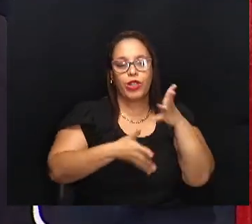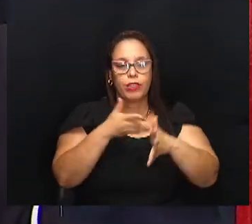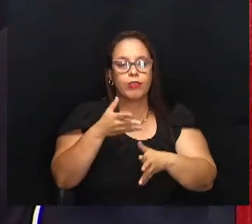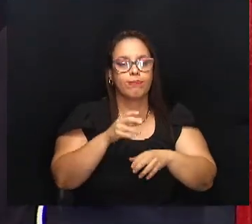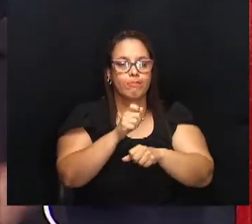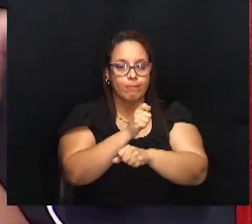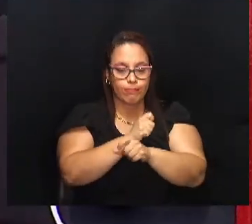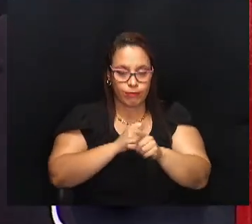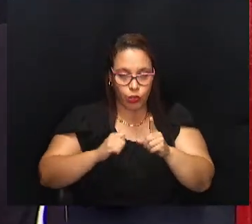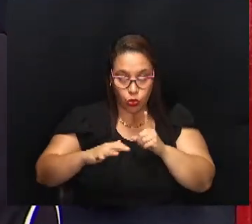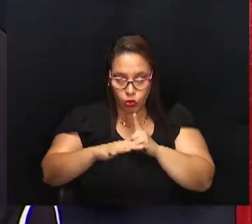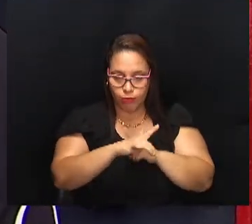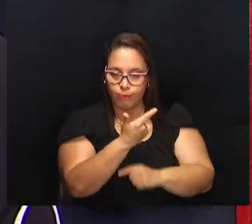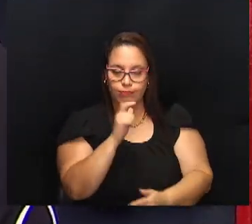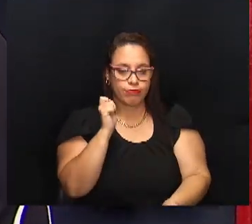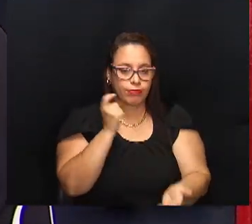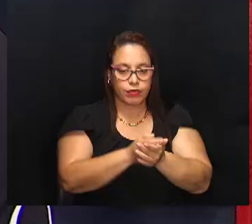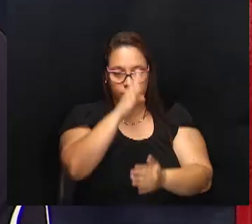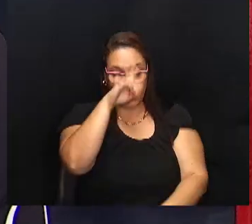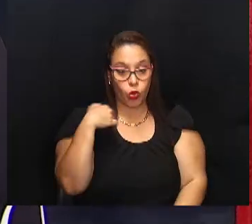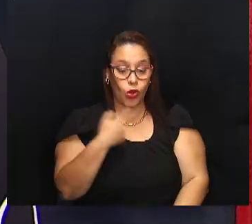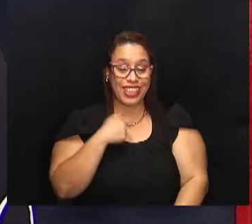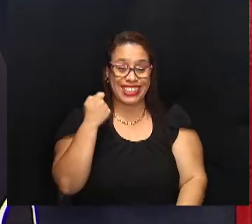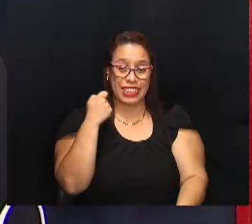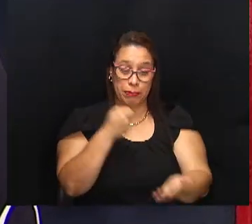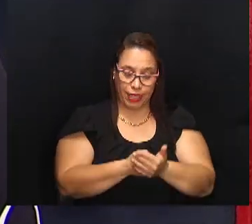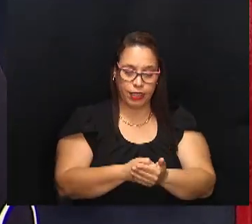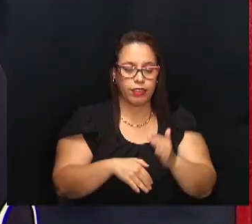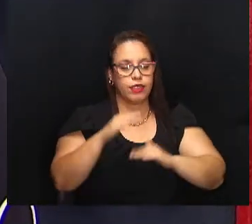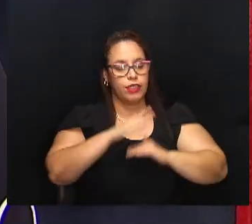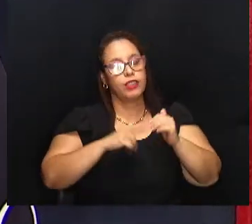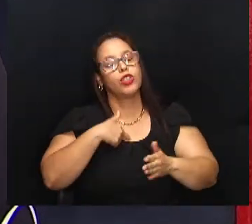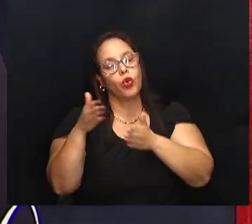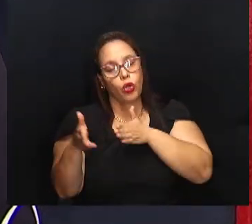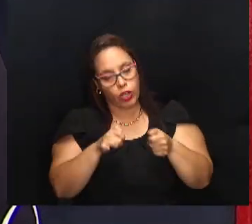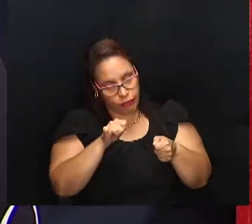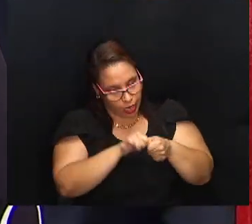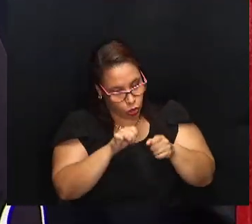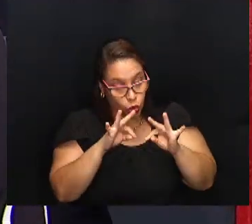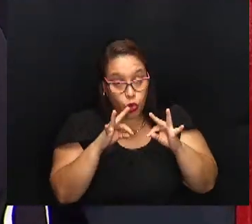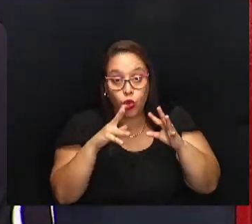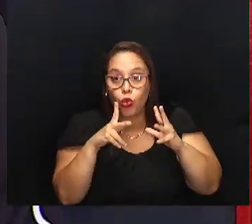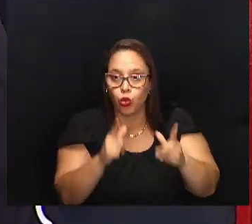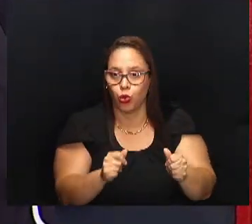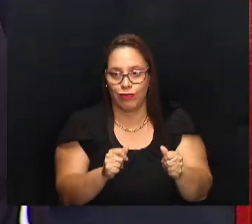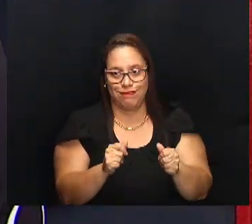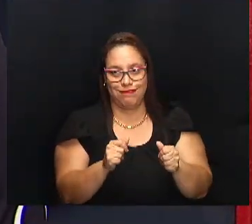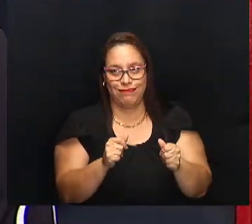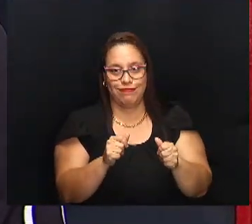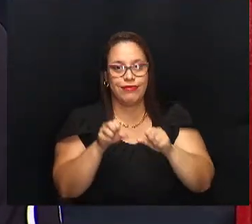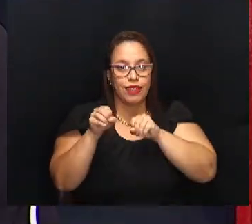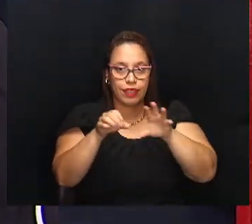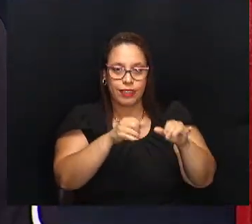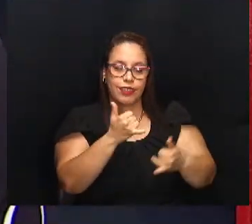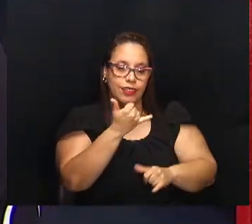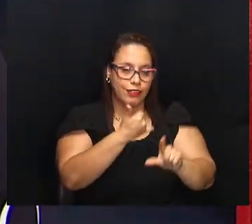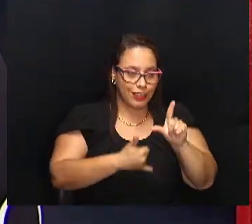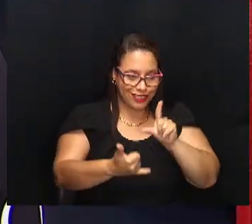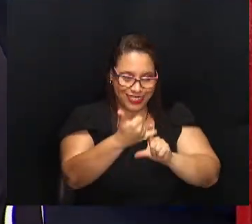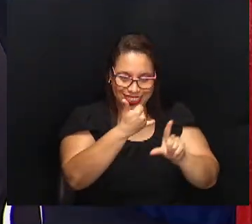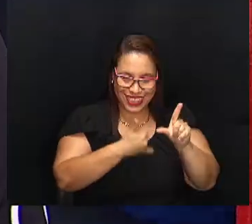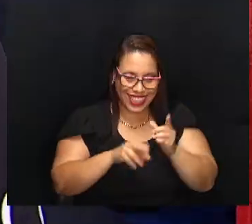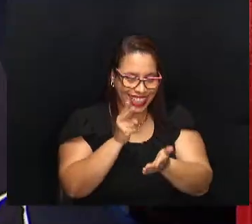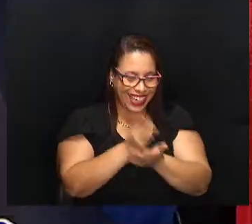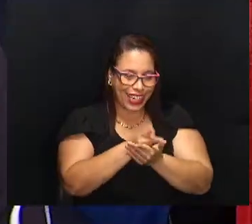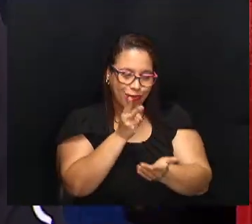sem custo. Todo o custo vem do nosso bolso, o material sou eu que produzo, sou eu que faço. E são aulas dinâmicas, aulas